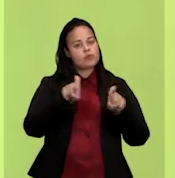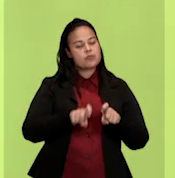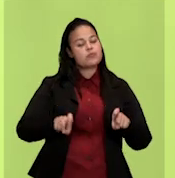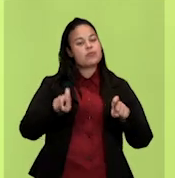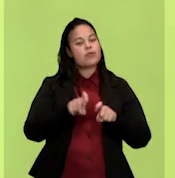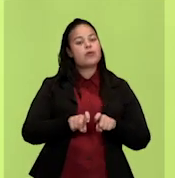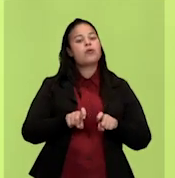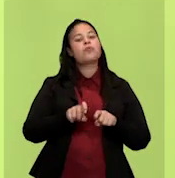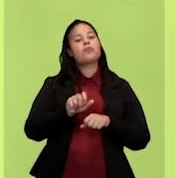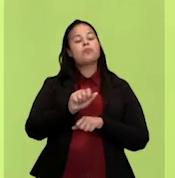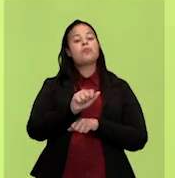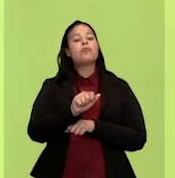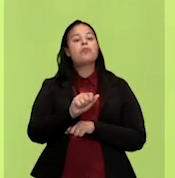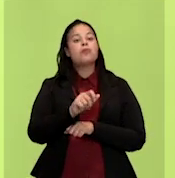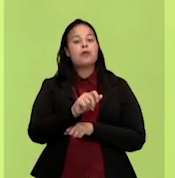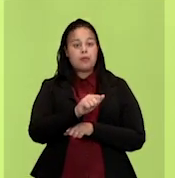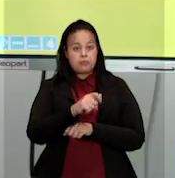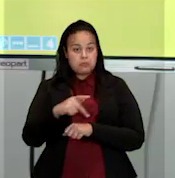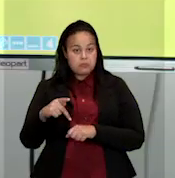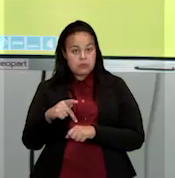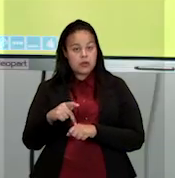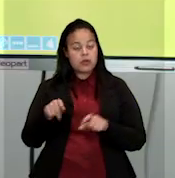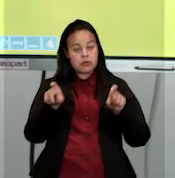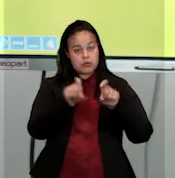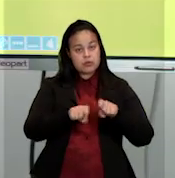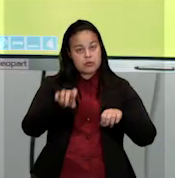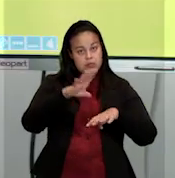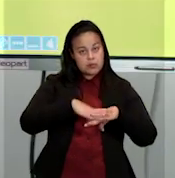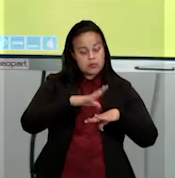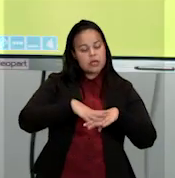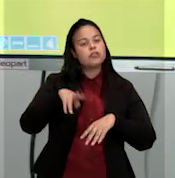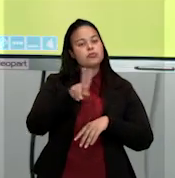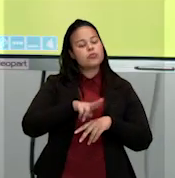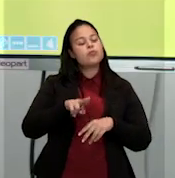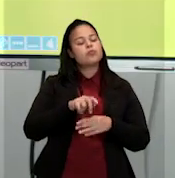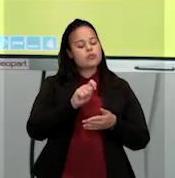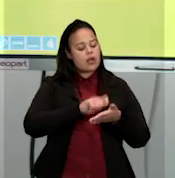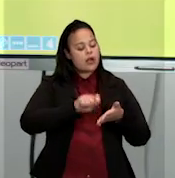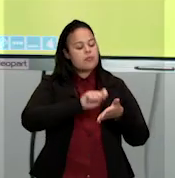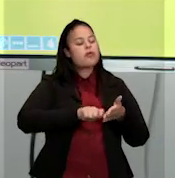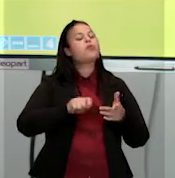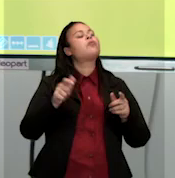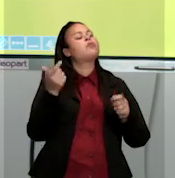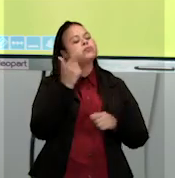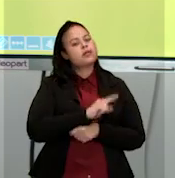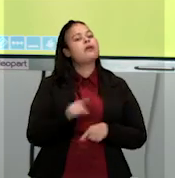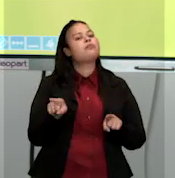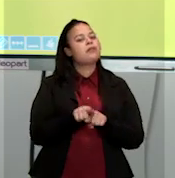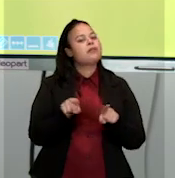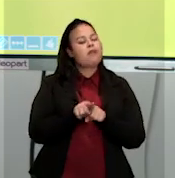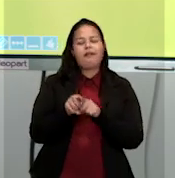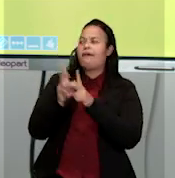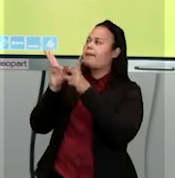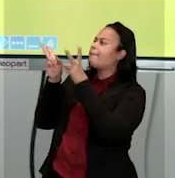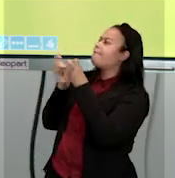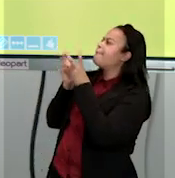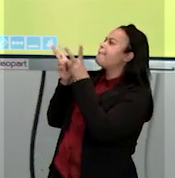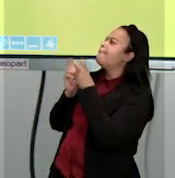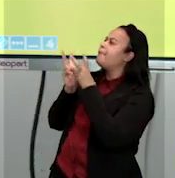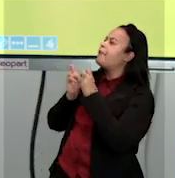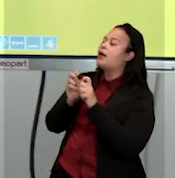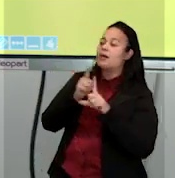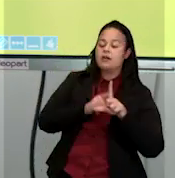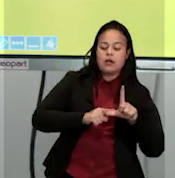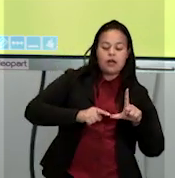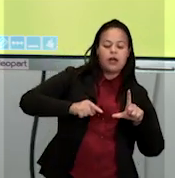muito mais fácil de fazer. Mas, manualmente, também você consegue, utilizando esse recurso aqui da